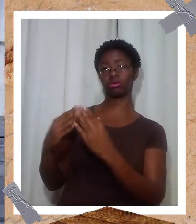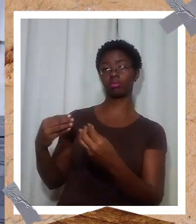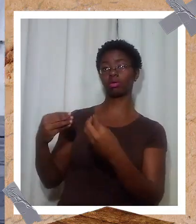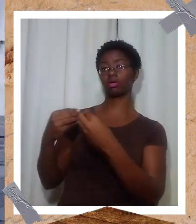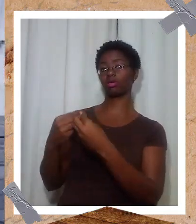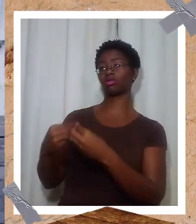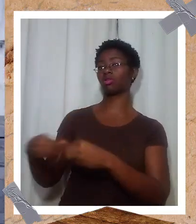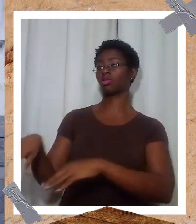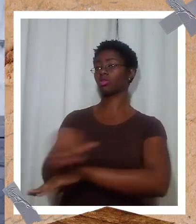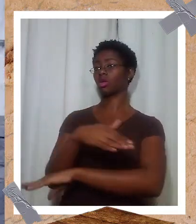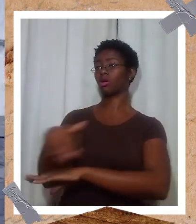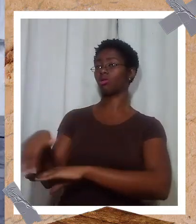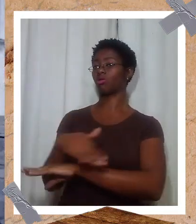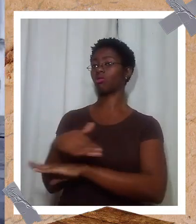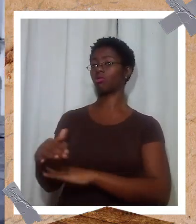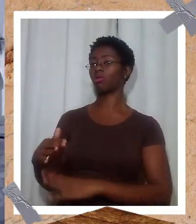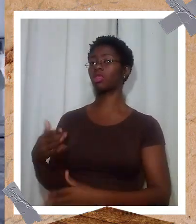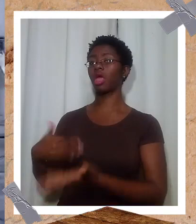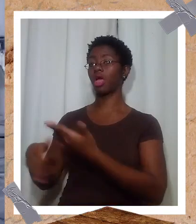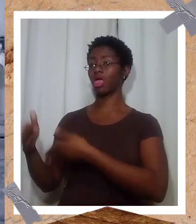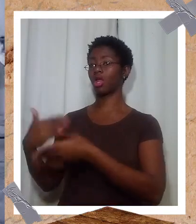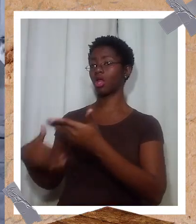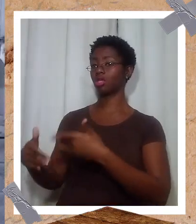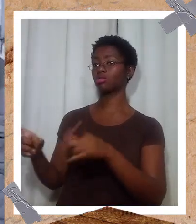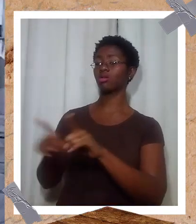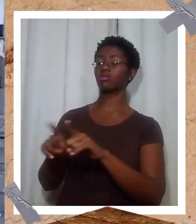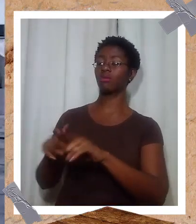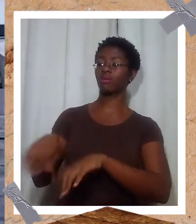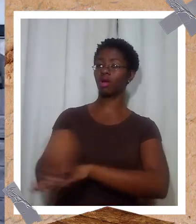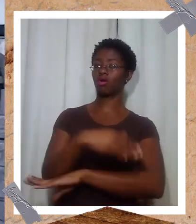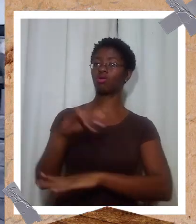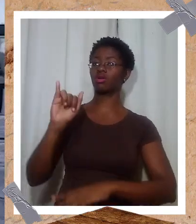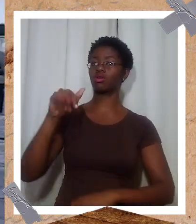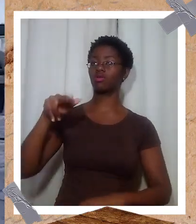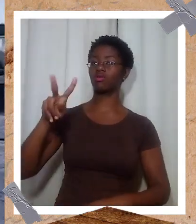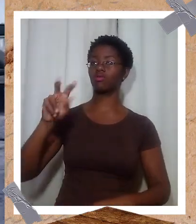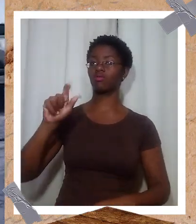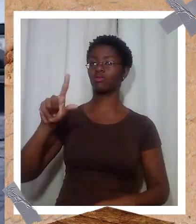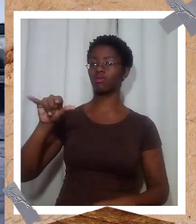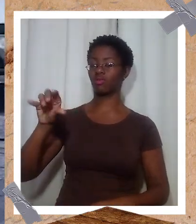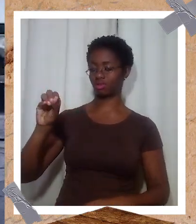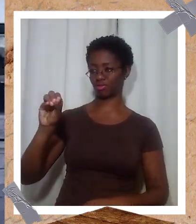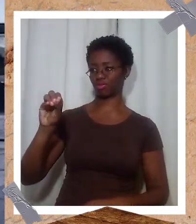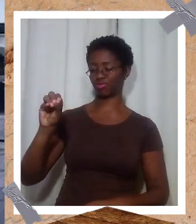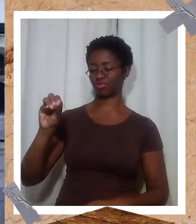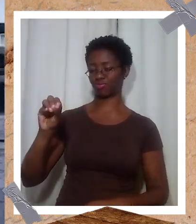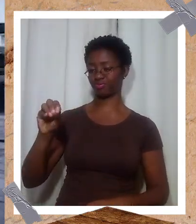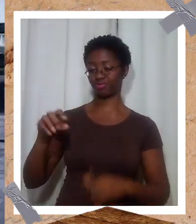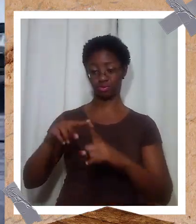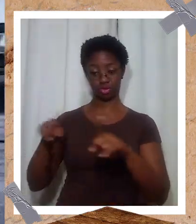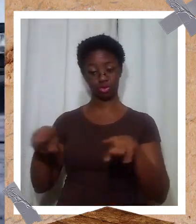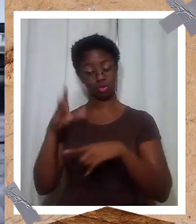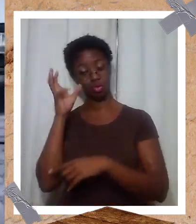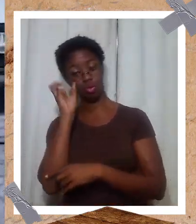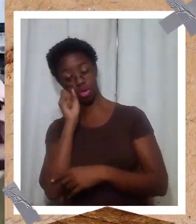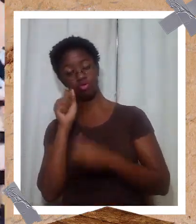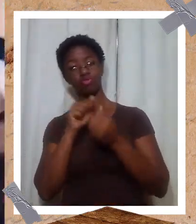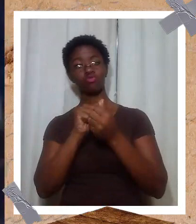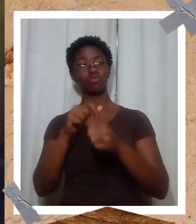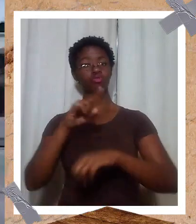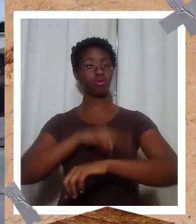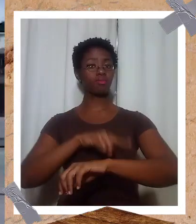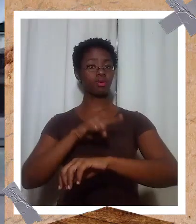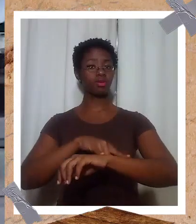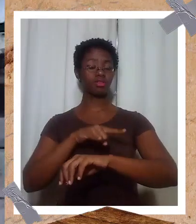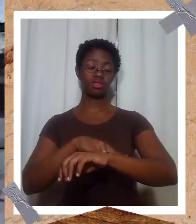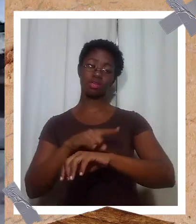com a Rua dos Inválidos, perto da Lapa. Meu quartinho com banheiro foi improvisado, onde era o banheiro coletivo dos